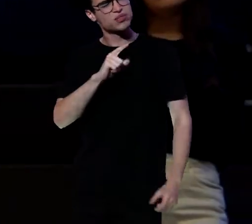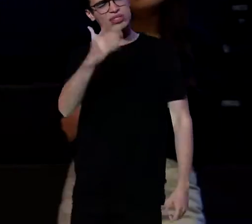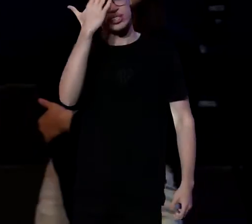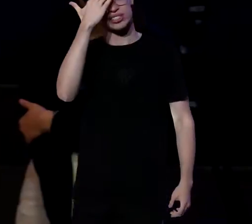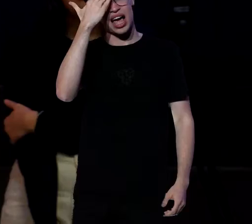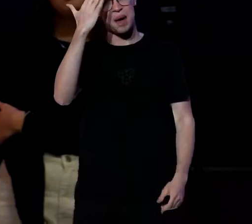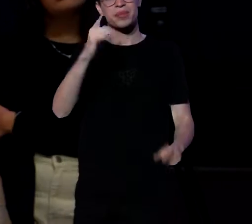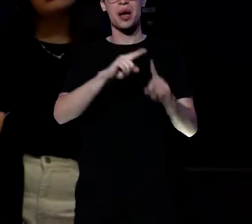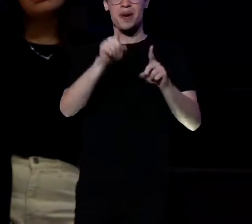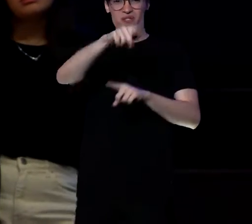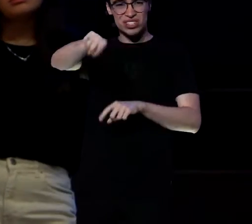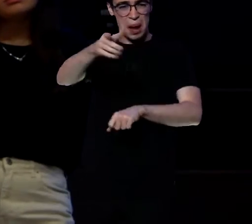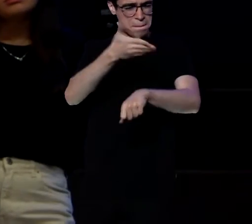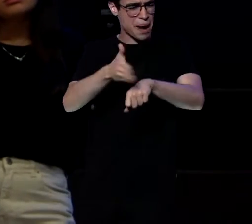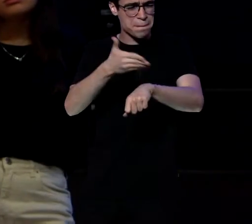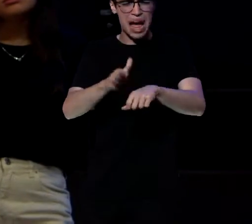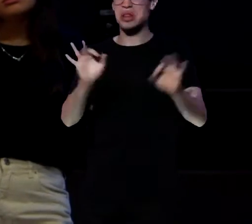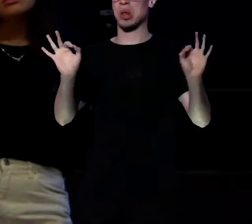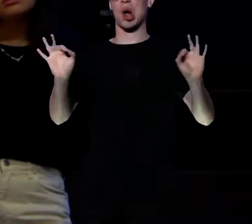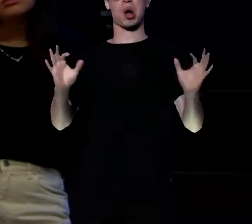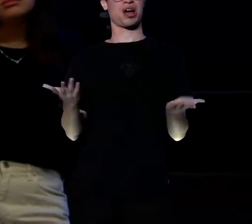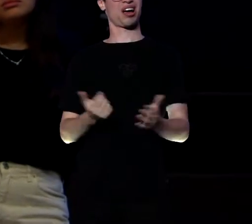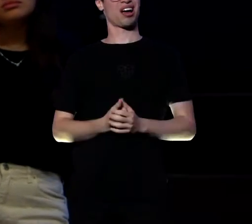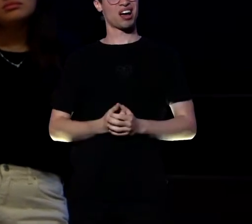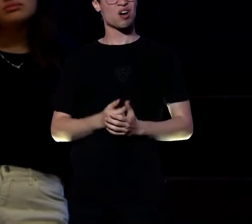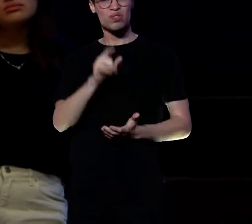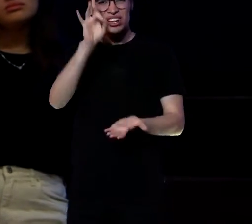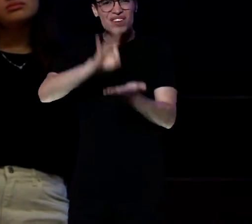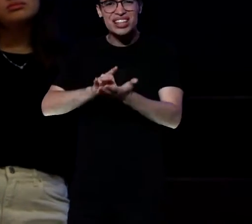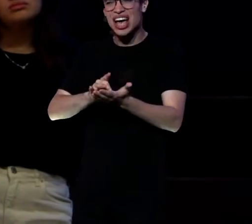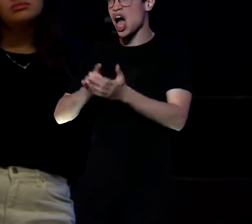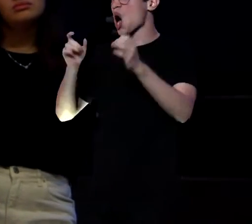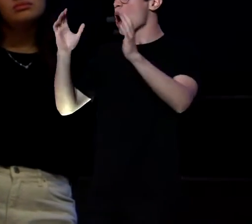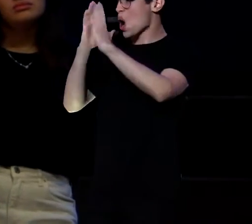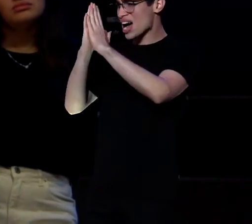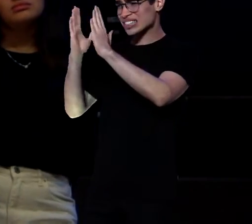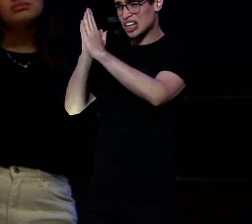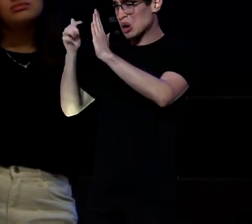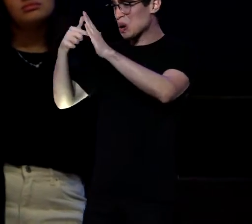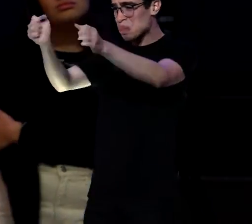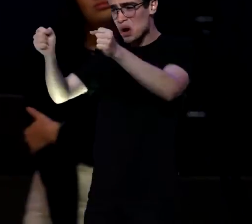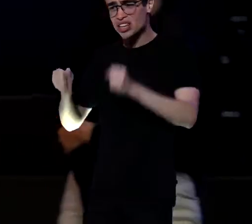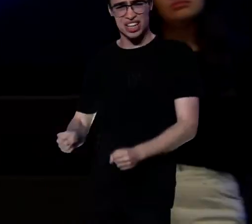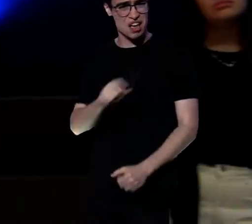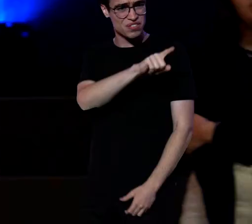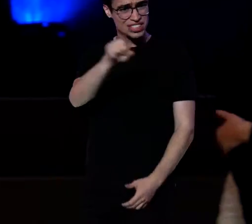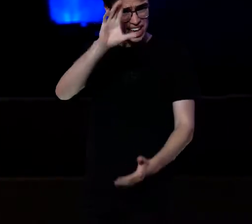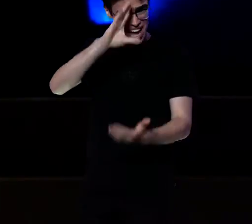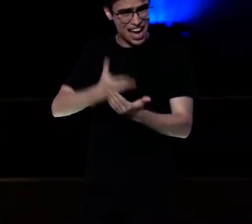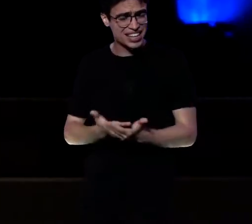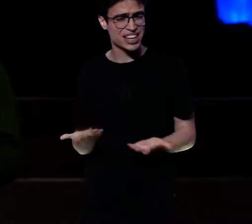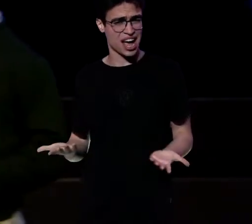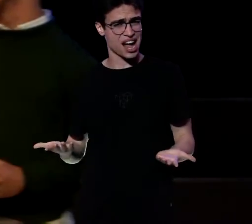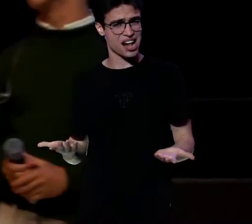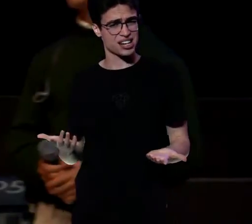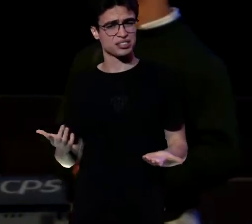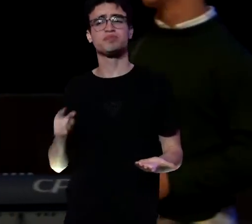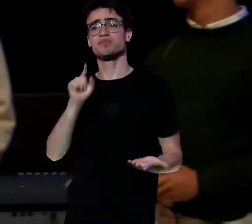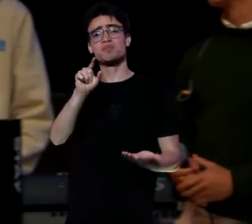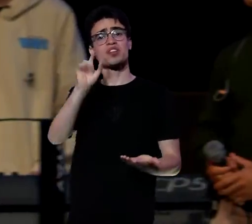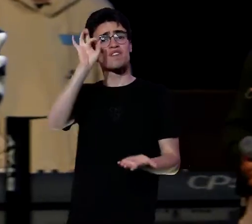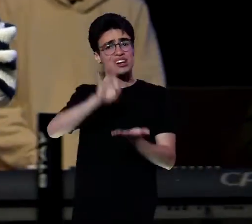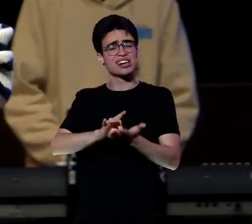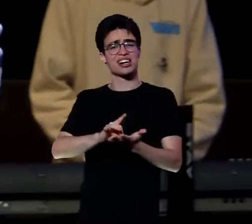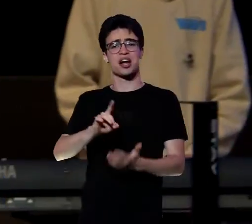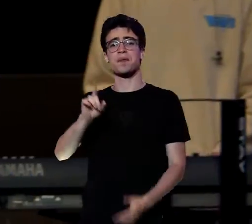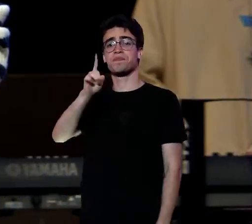prática? Você tem acreditado no poder da oração? Você acredita que se você orar, Deus pode